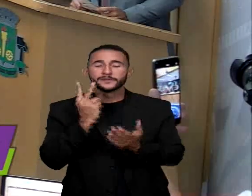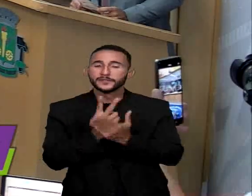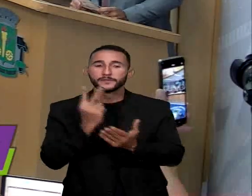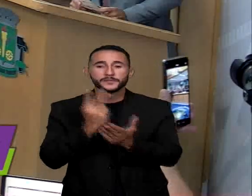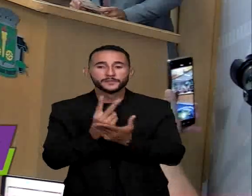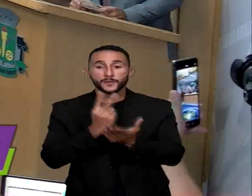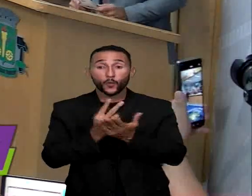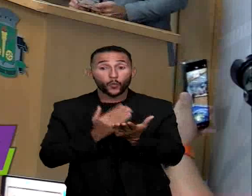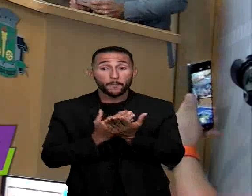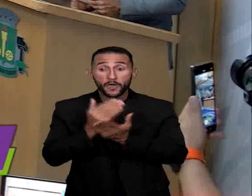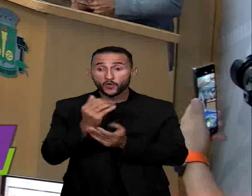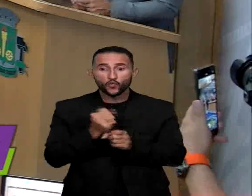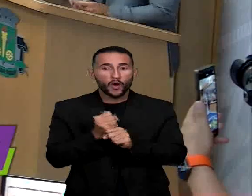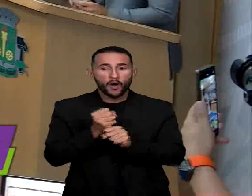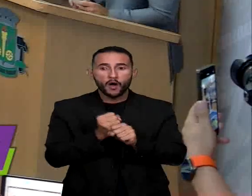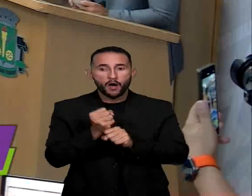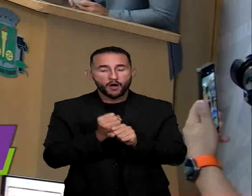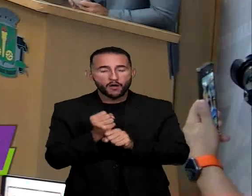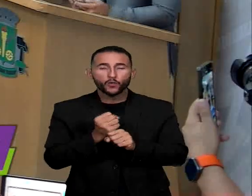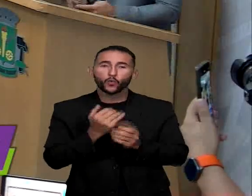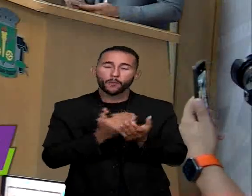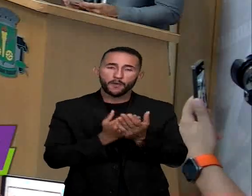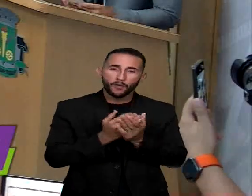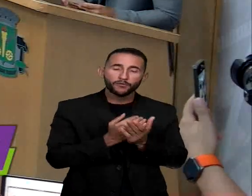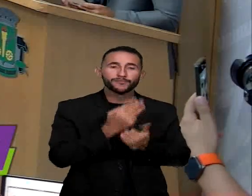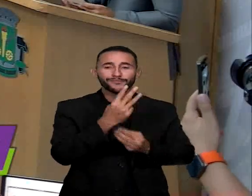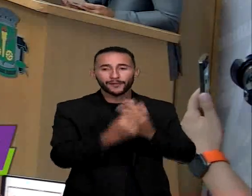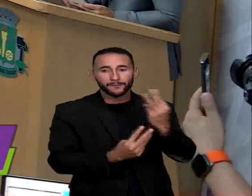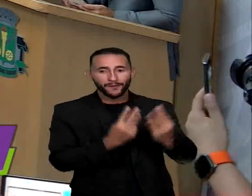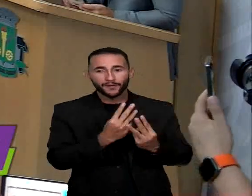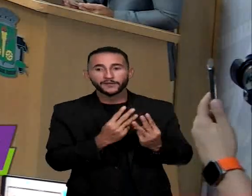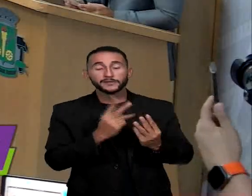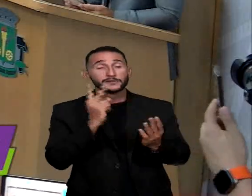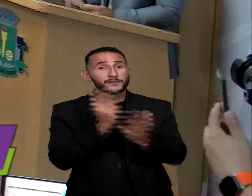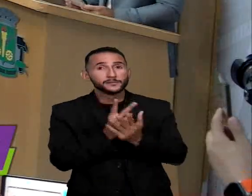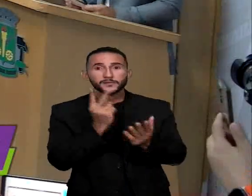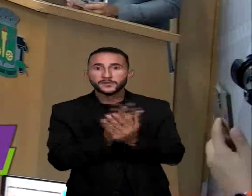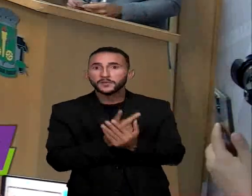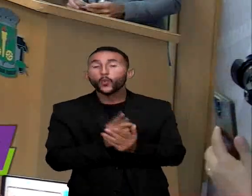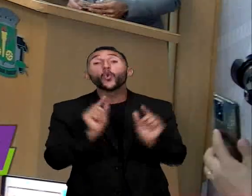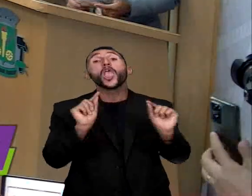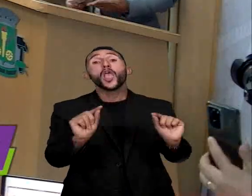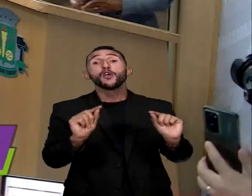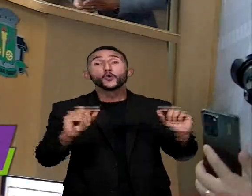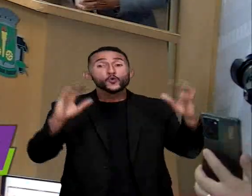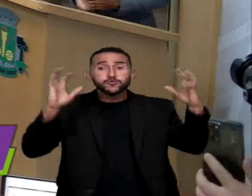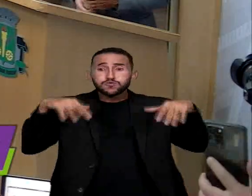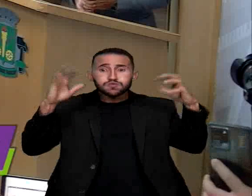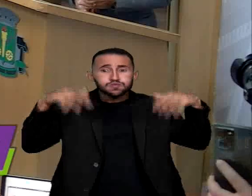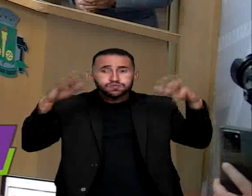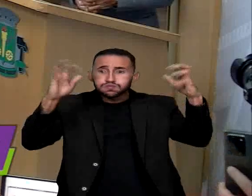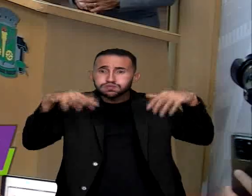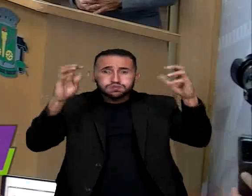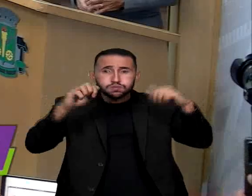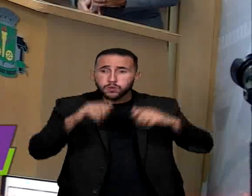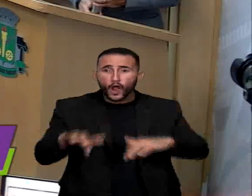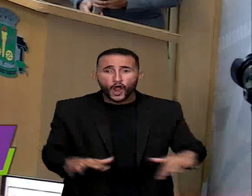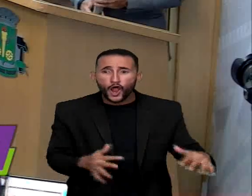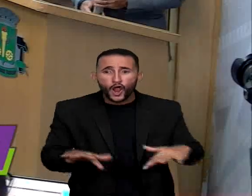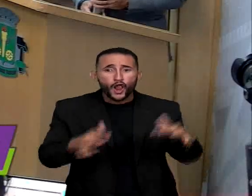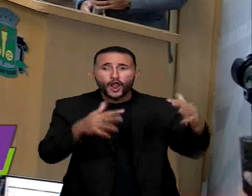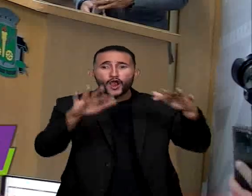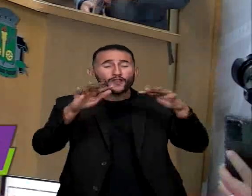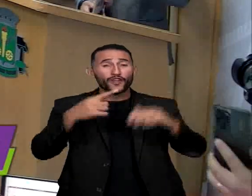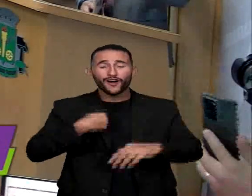ano início de trimestre a gente tem os desafios das fortes chuvas né e a gente fica